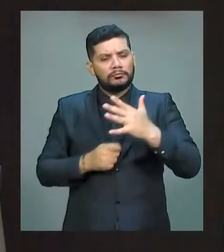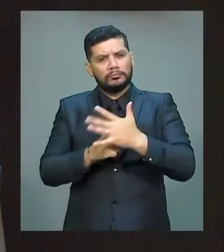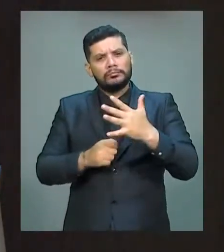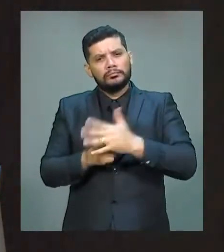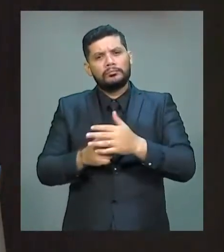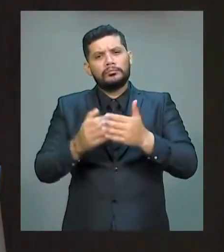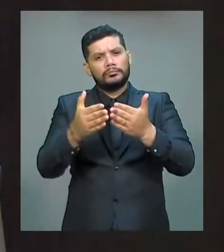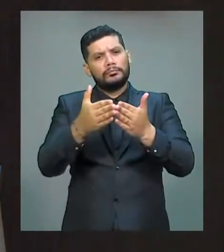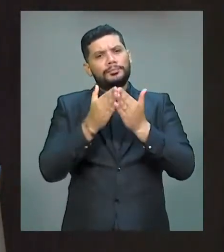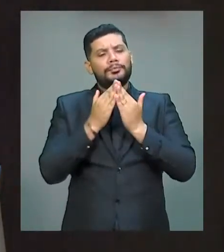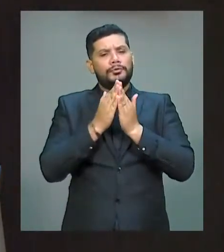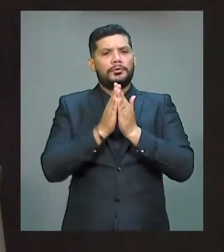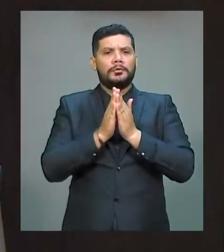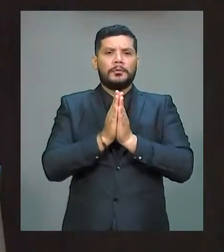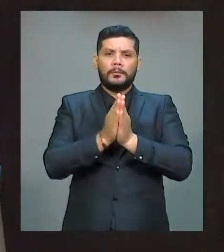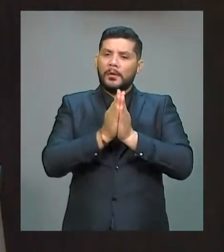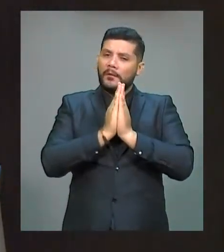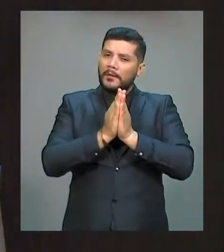é possível